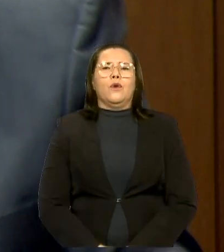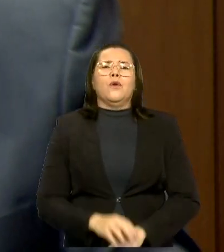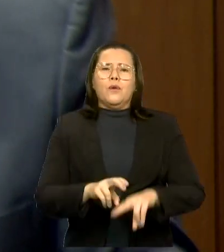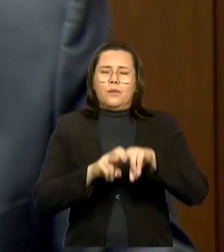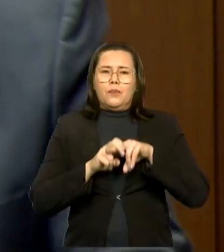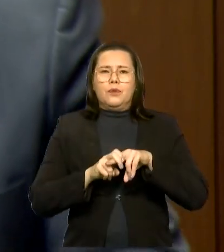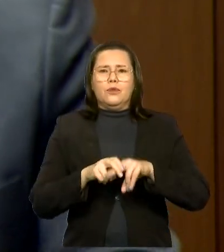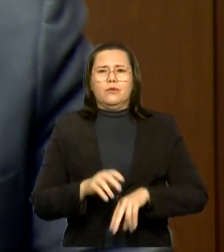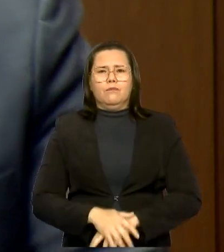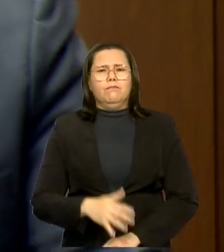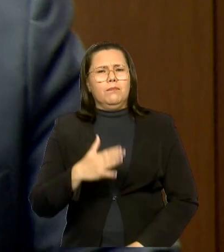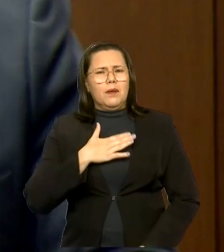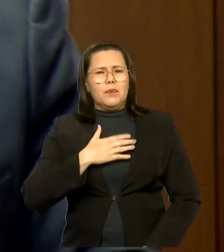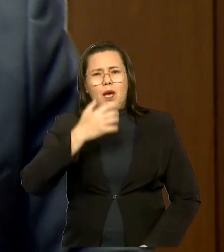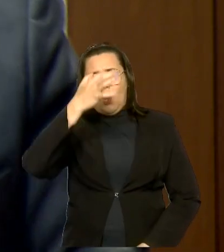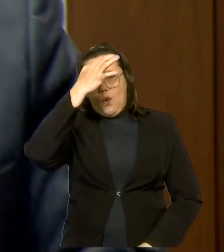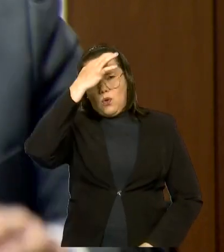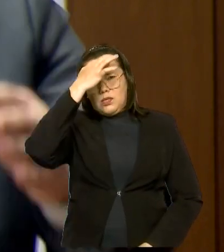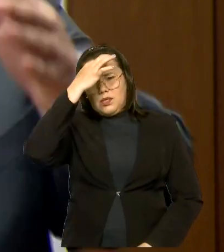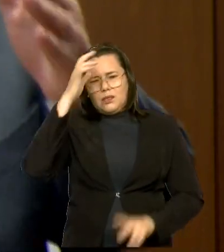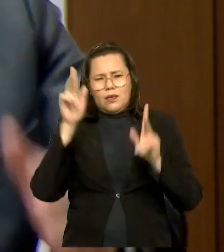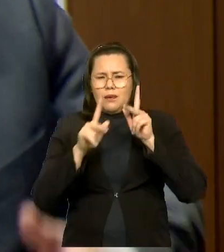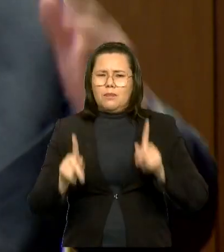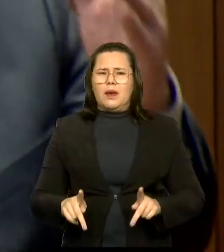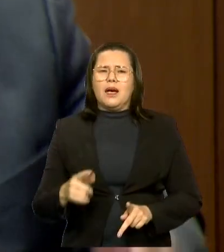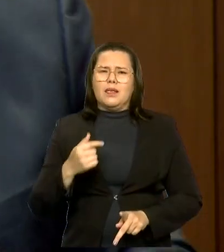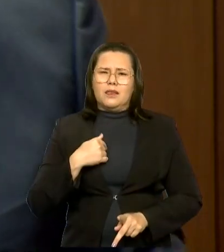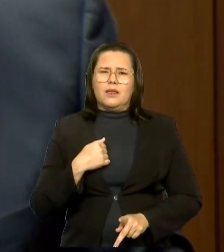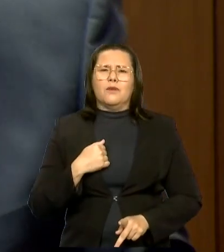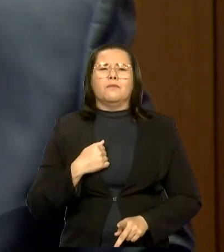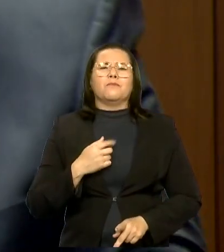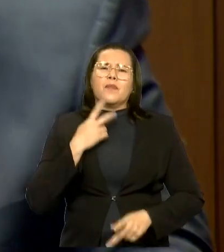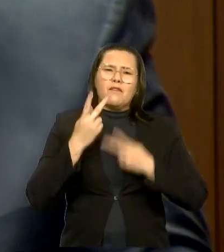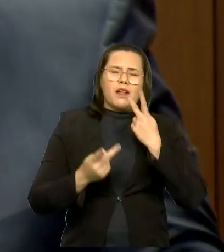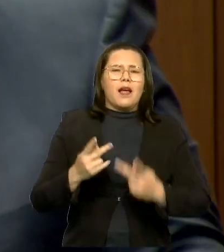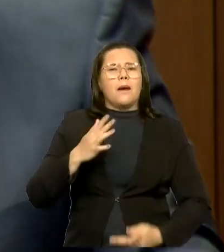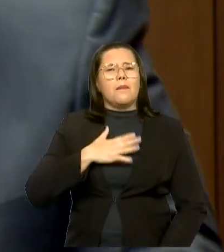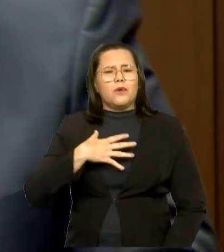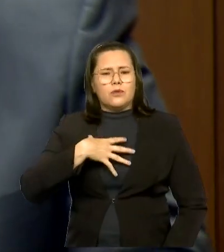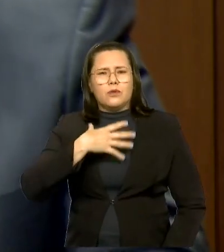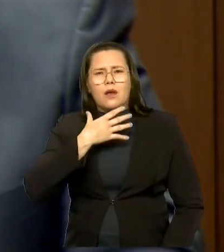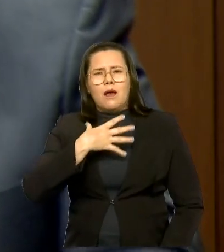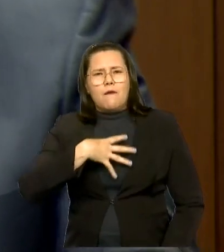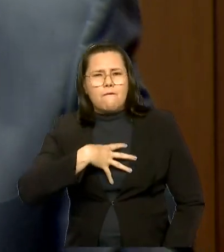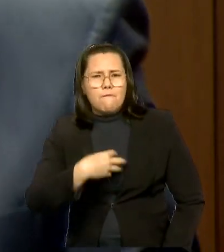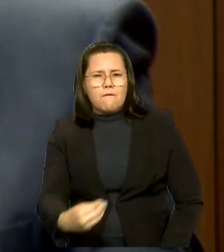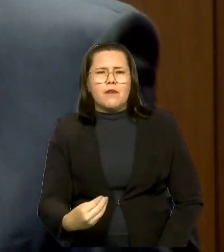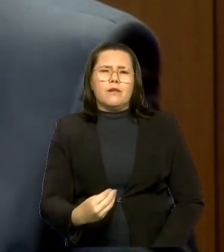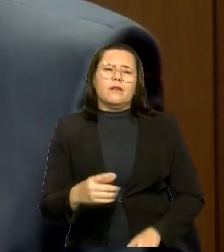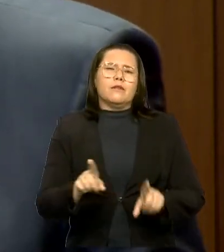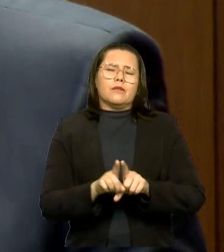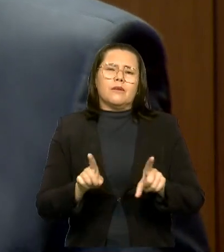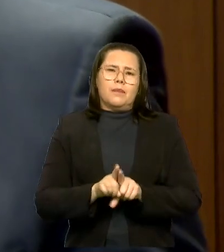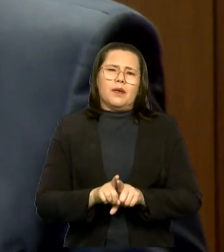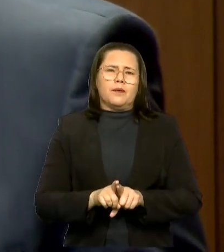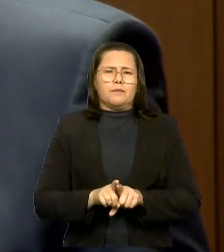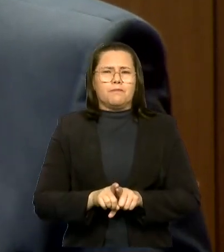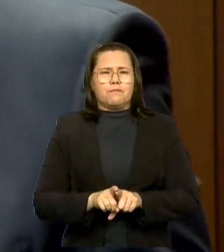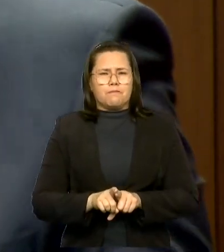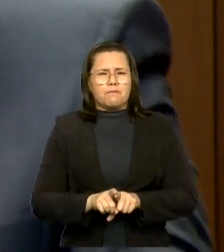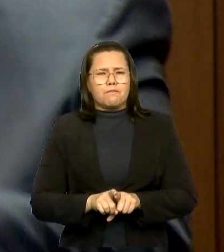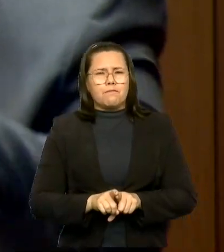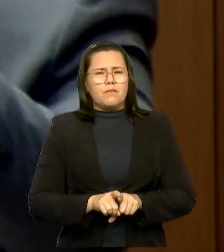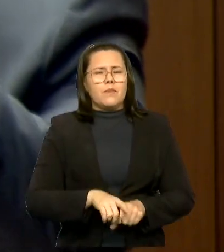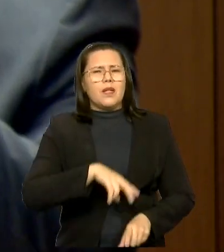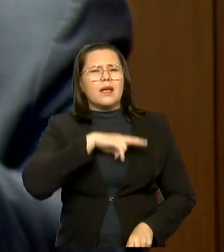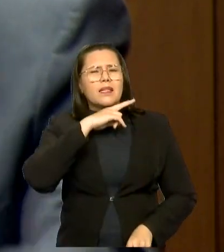da minha consciência. Quero ter orgulho, quero contar aos meus filhos, aos meus netos, tudo que eu fiz na minha vida, sem jamais ter